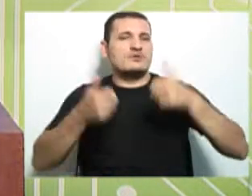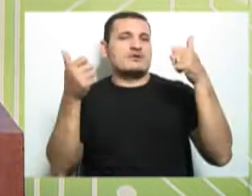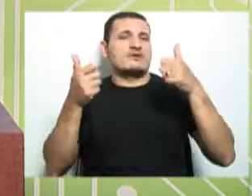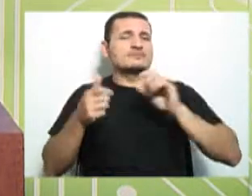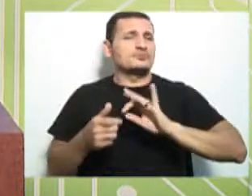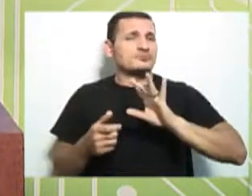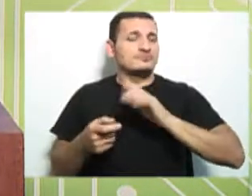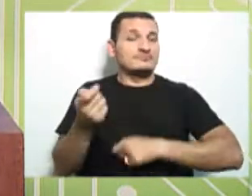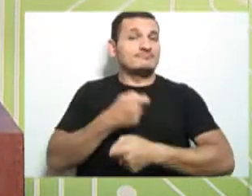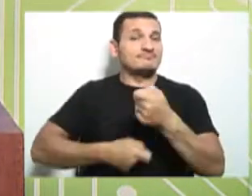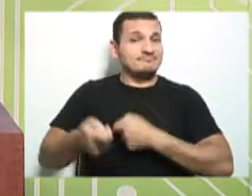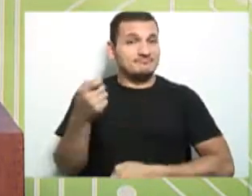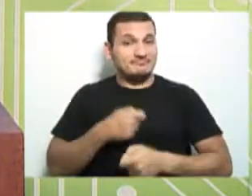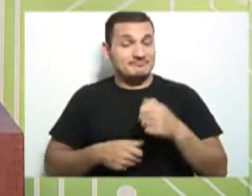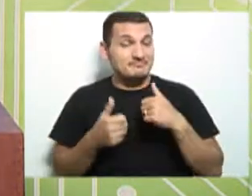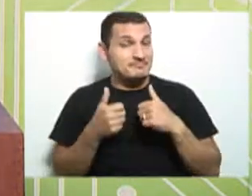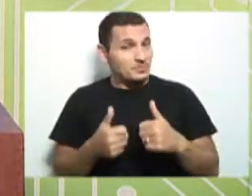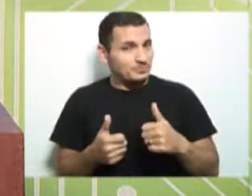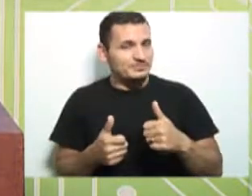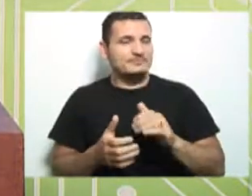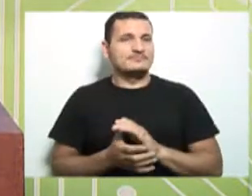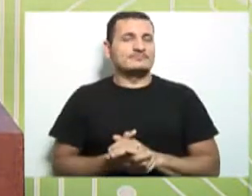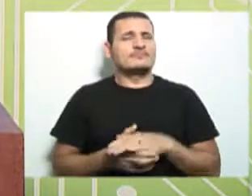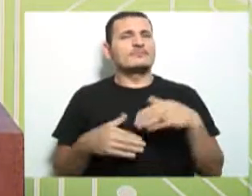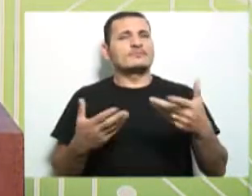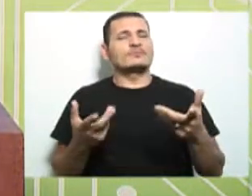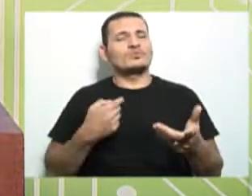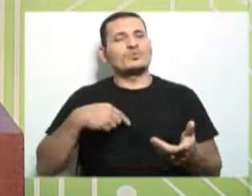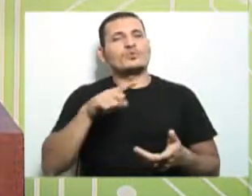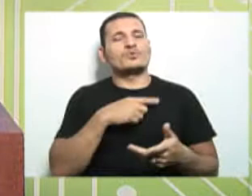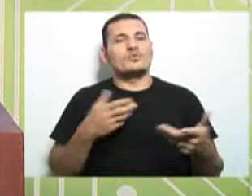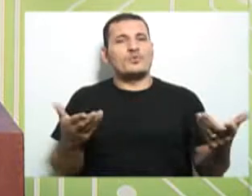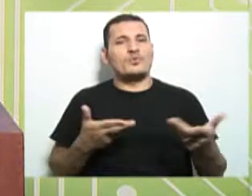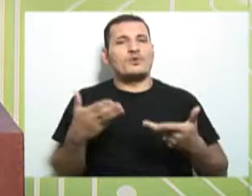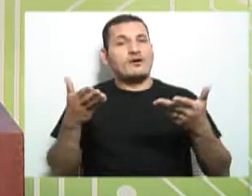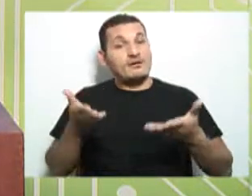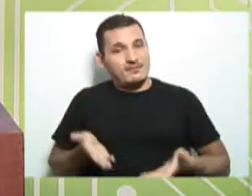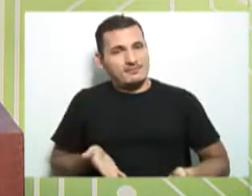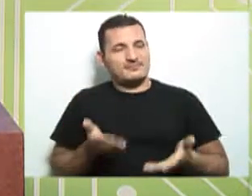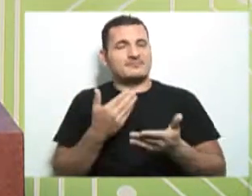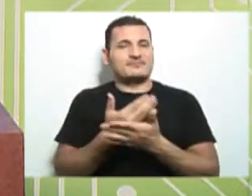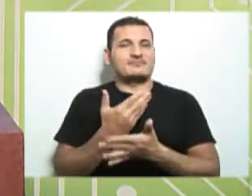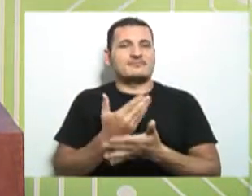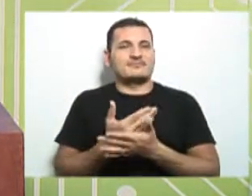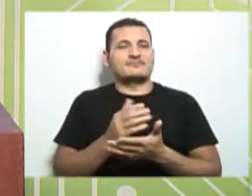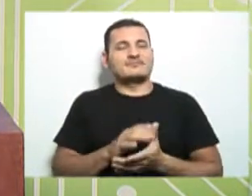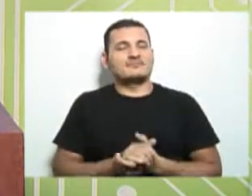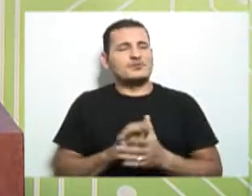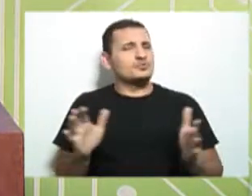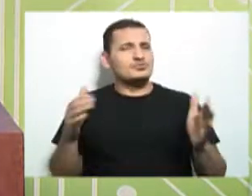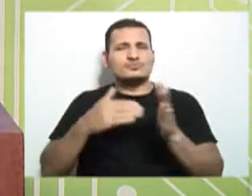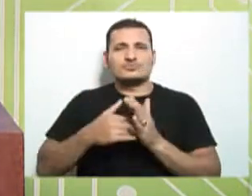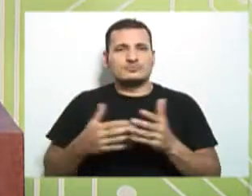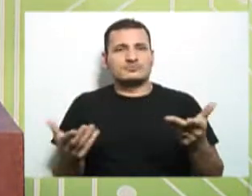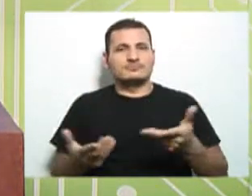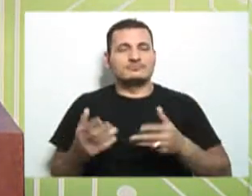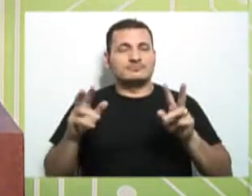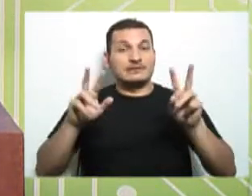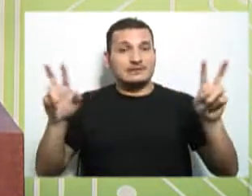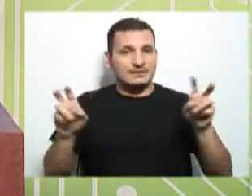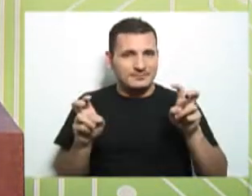de negociar, tá bom? Então olha lá, estamos aqui novamente para nossa última aula, hein? Última aula sobre esse